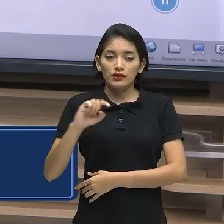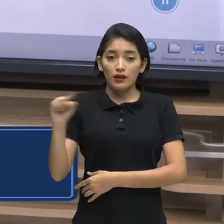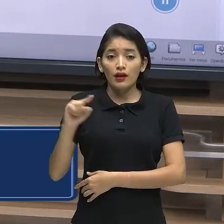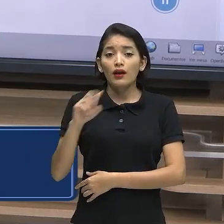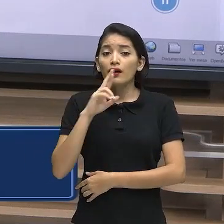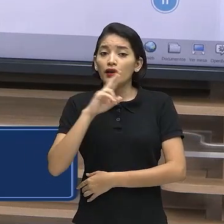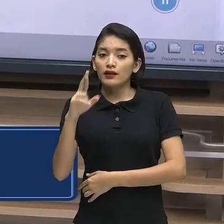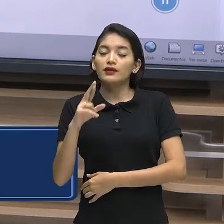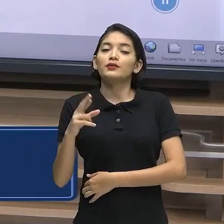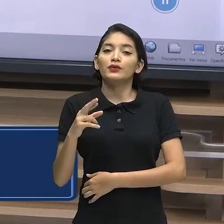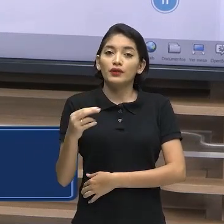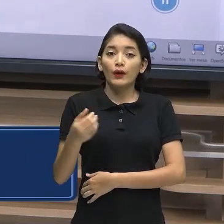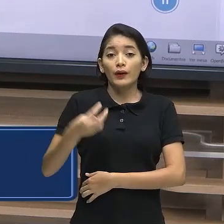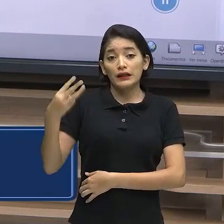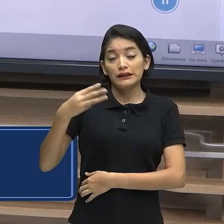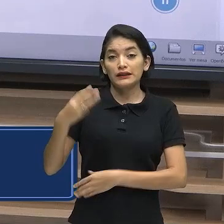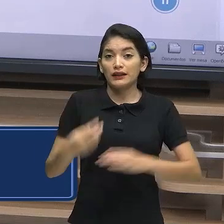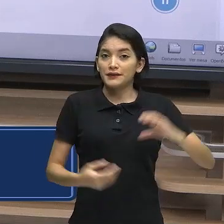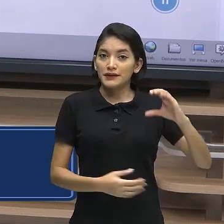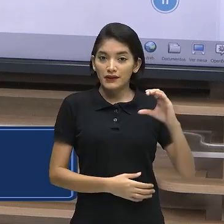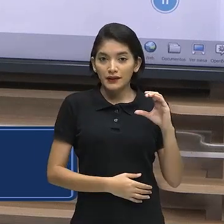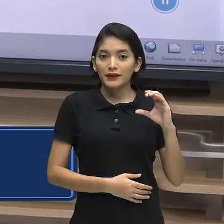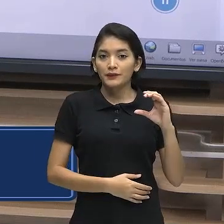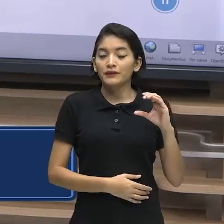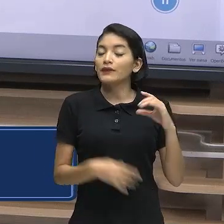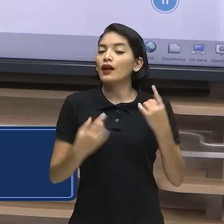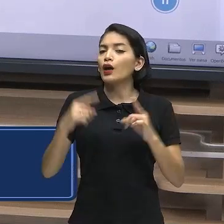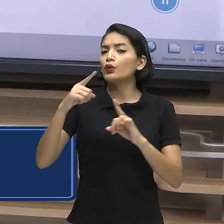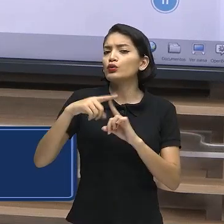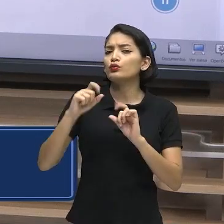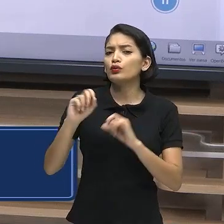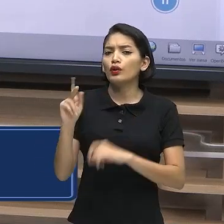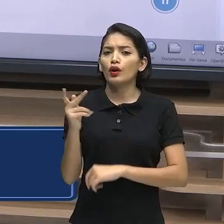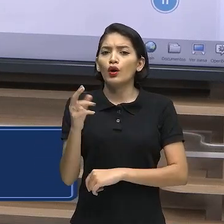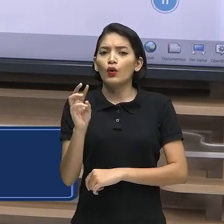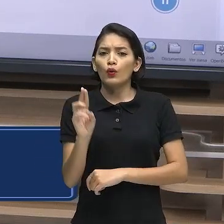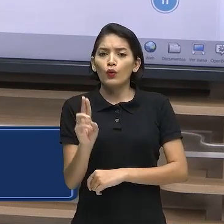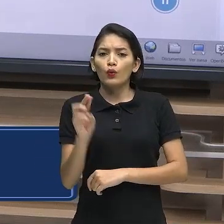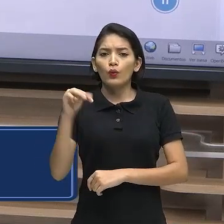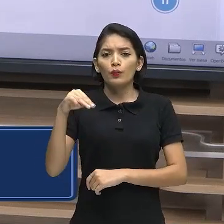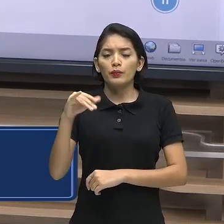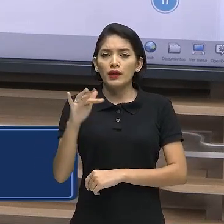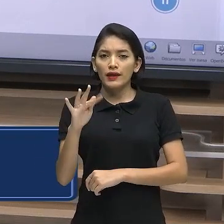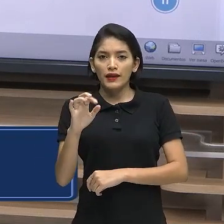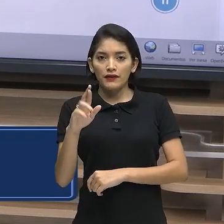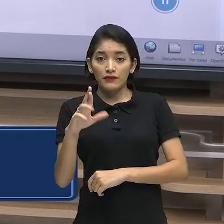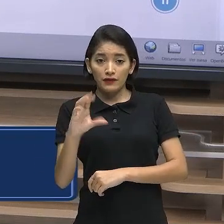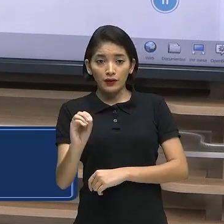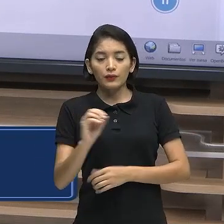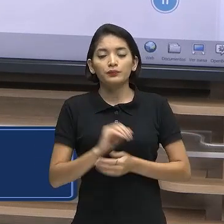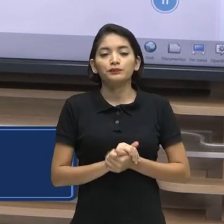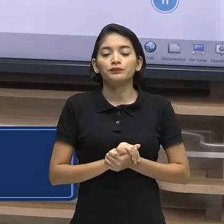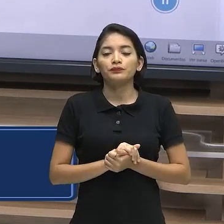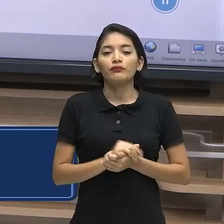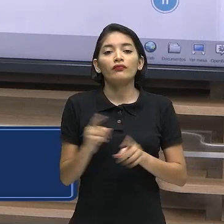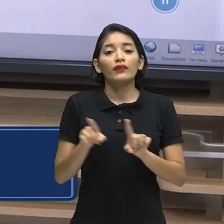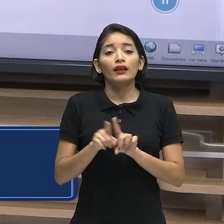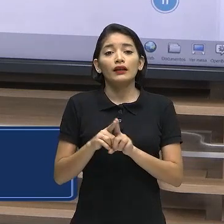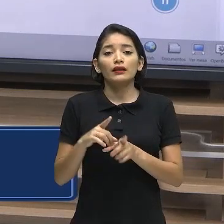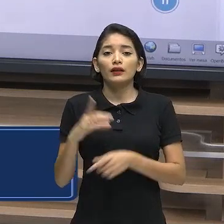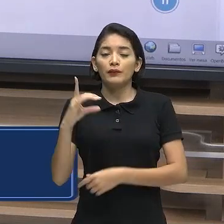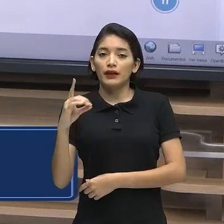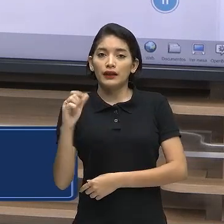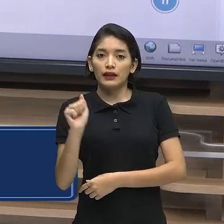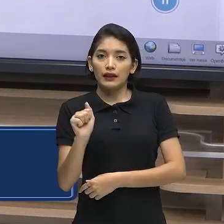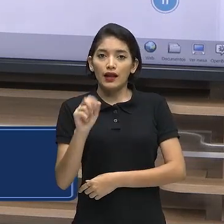a alternativa C, né? Para ele, esse tipo de solo é o umífero. Vamos observar aqui a participação do Davi, que